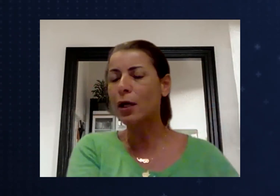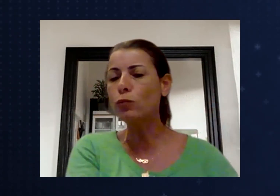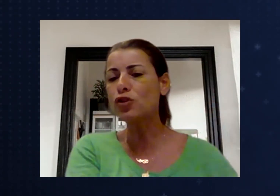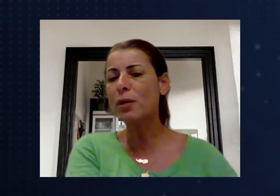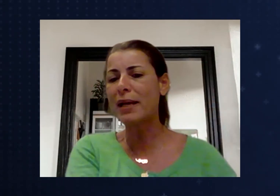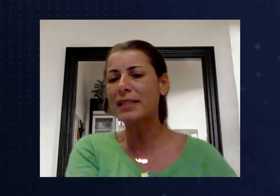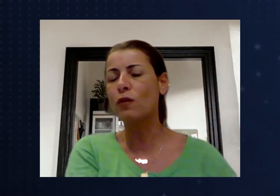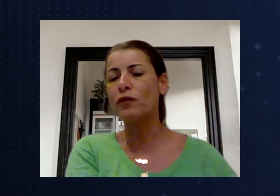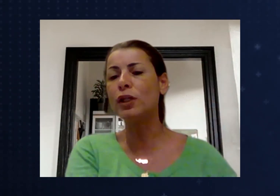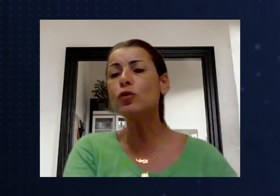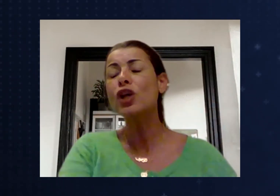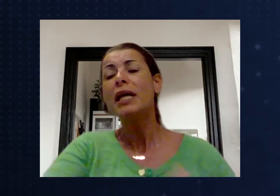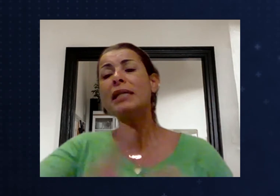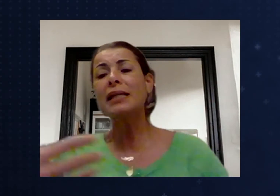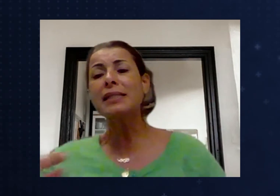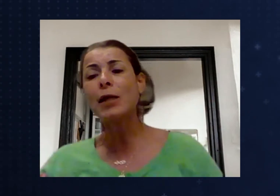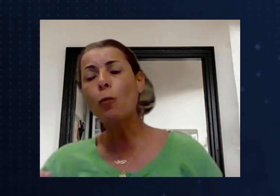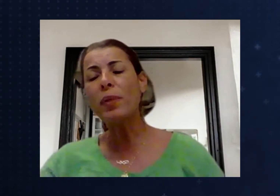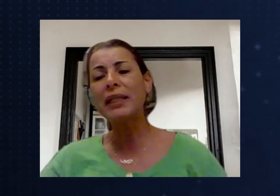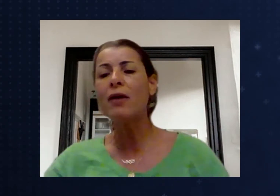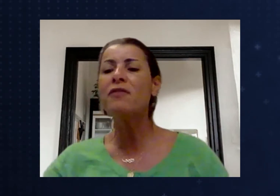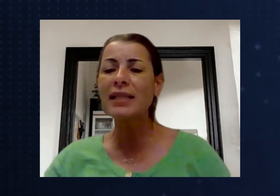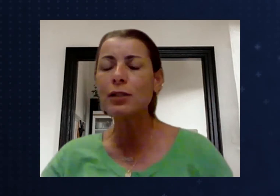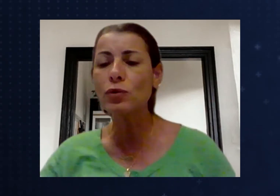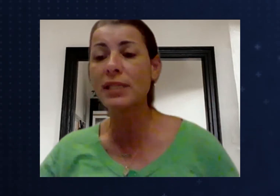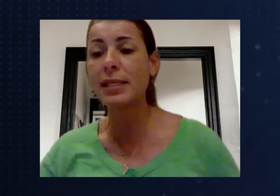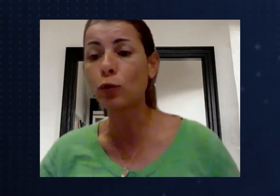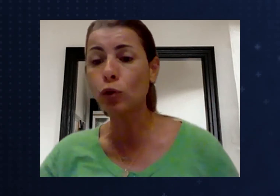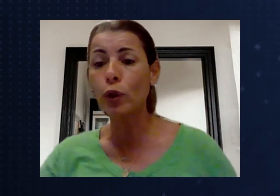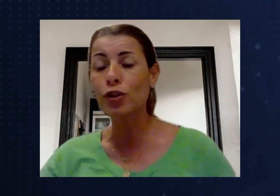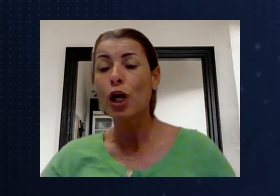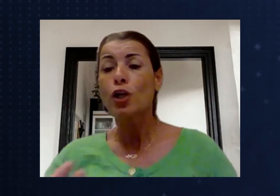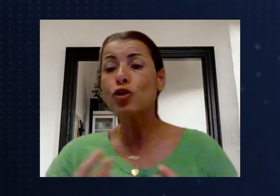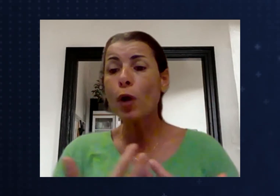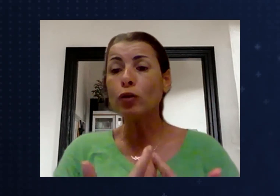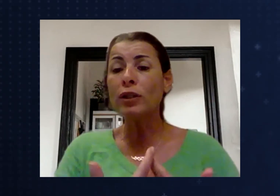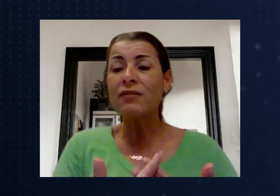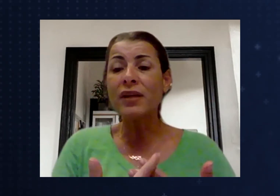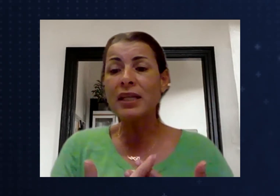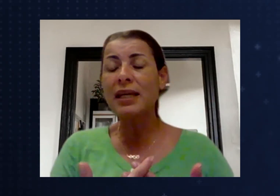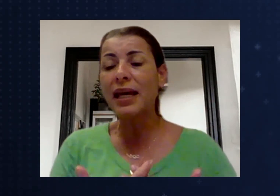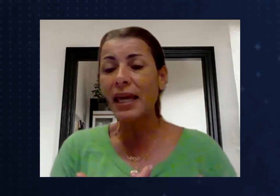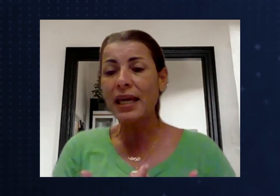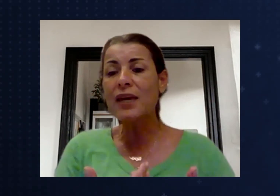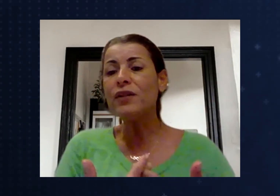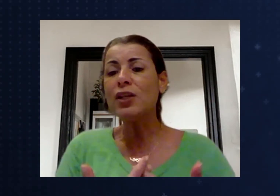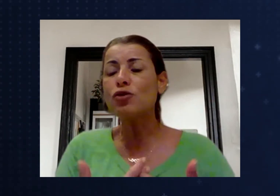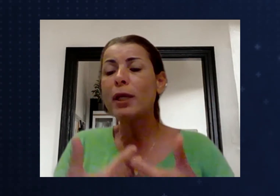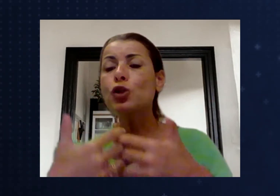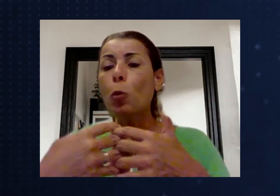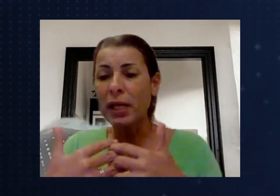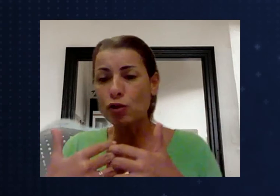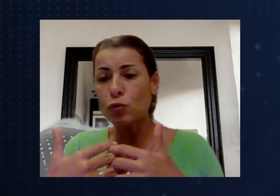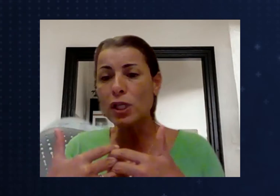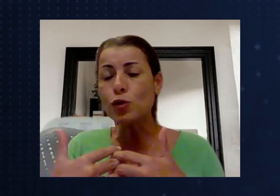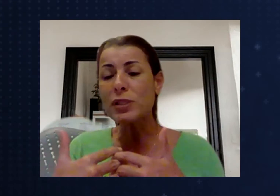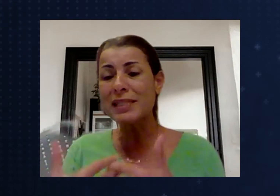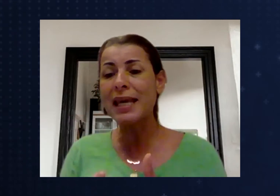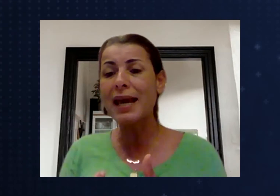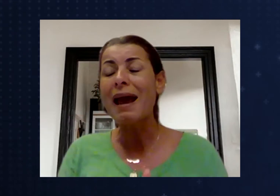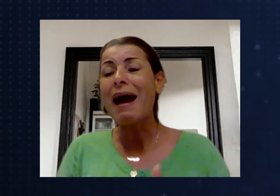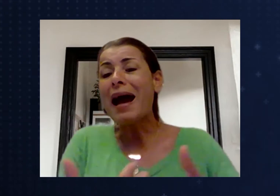entre a investigação dos demais envolvidos e a ação penal em face dos executores, de modo que haveria, evidentemente,